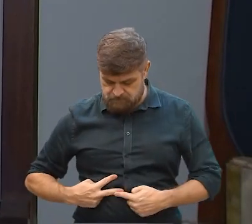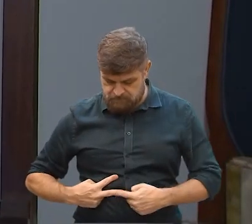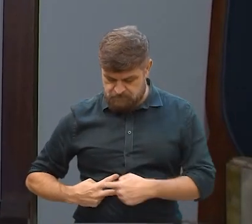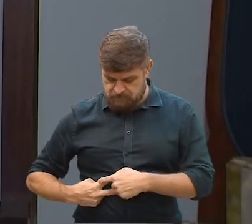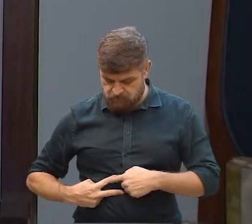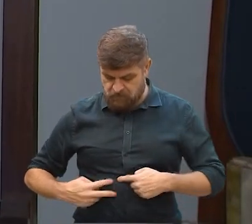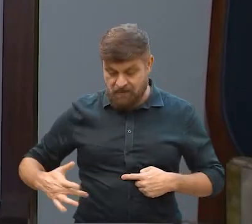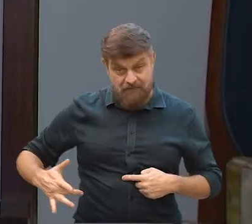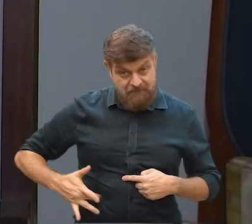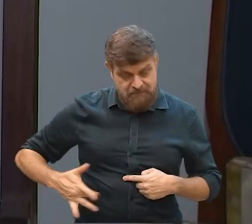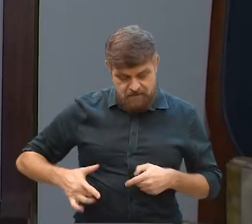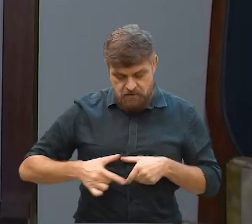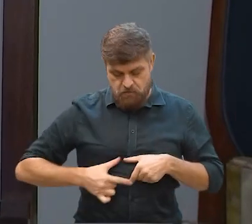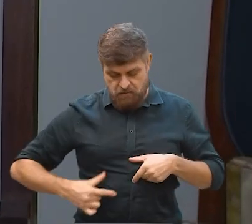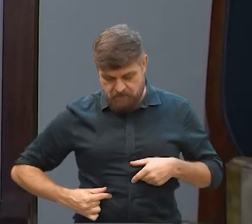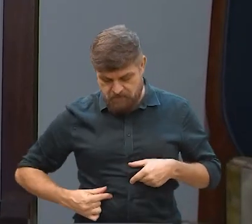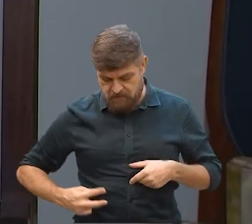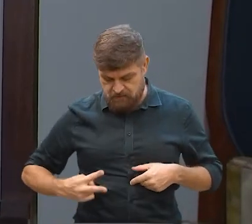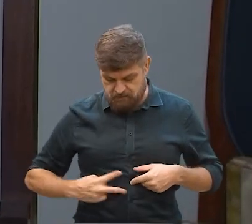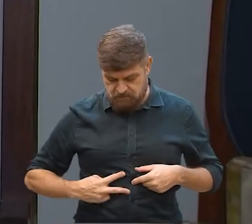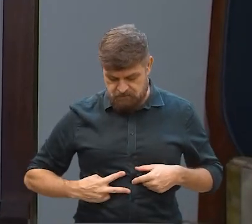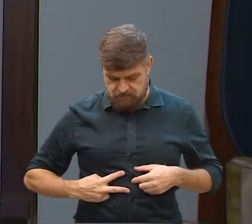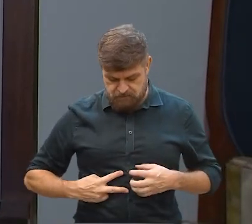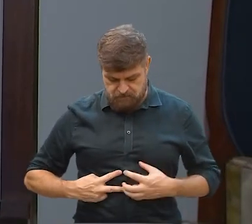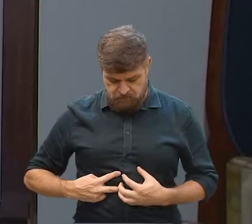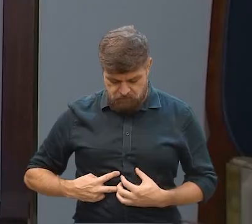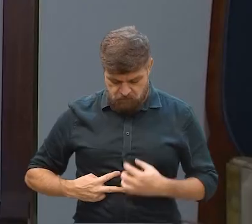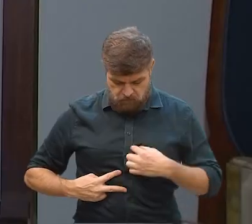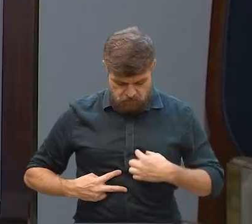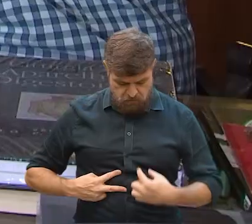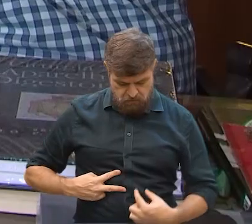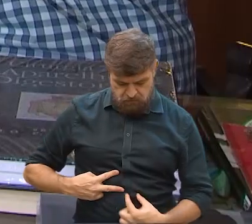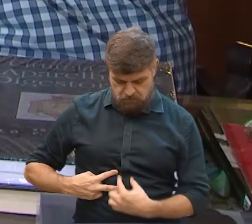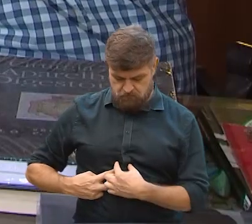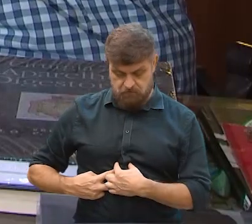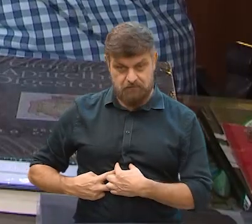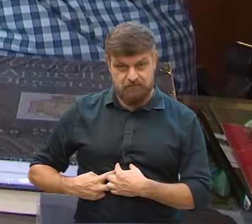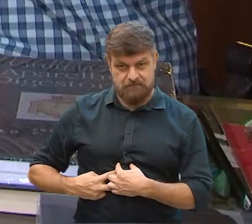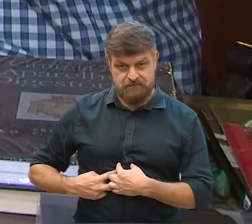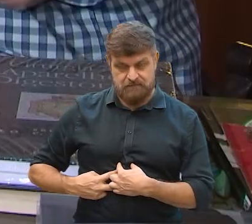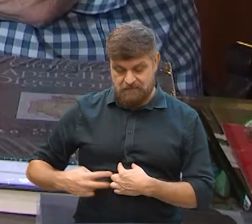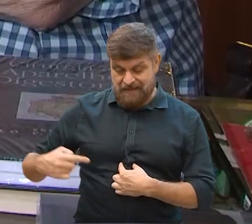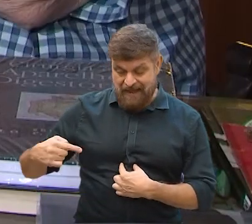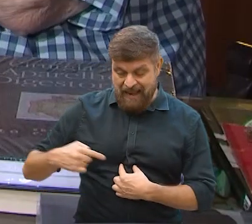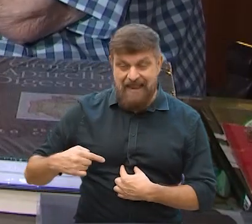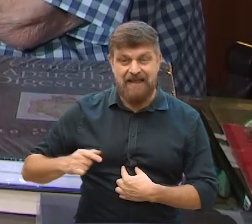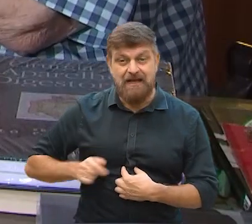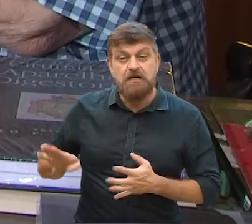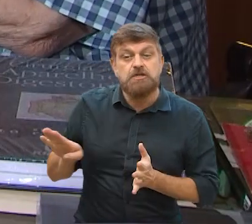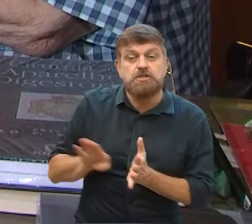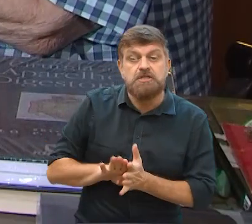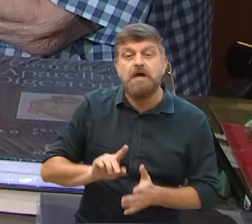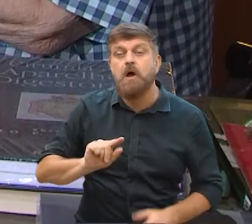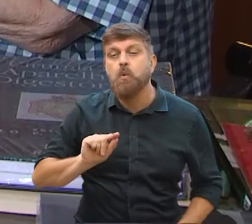fígado, trazendo a bile, eles se abrem no duodeno, através da papila. E aí então